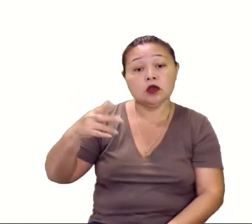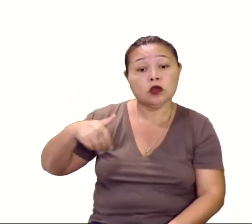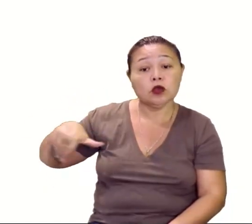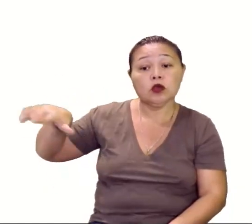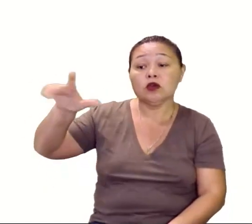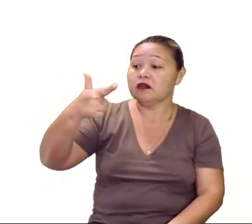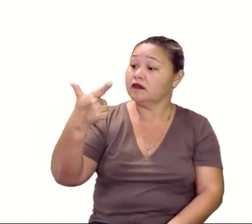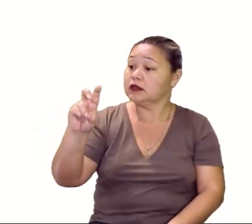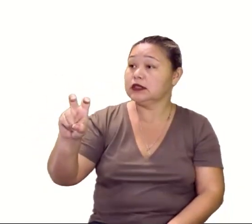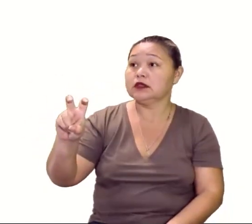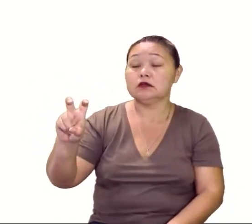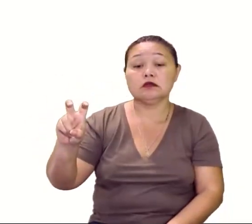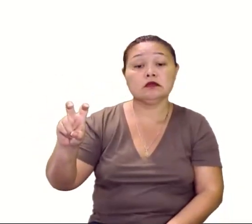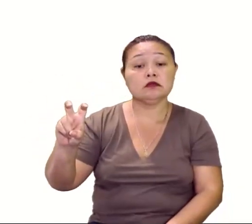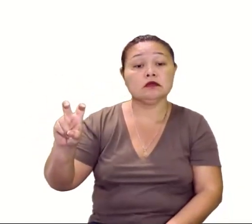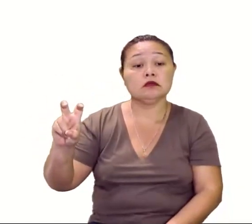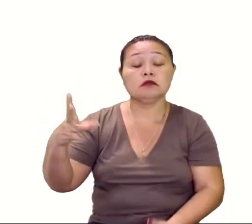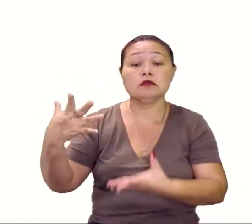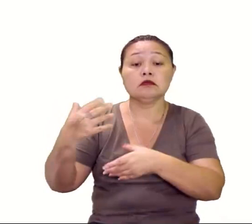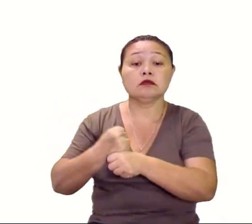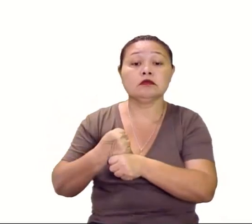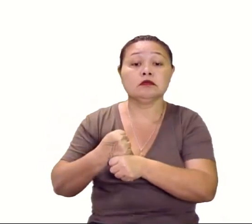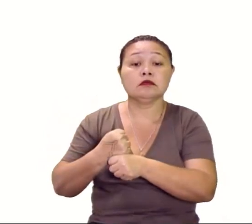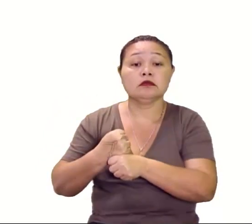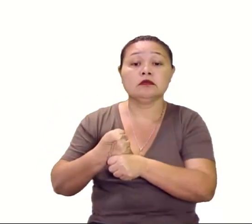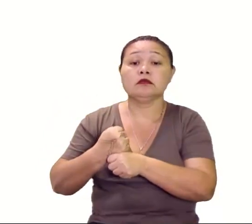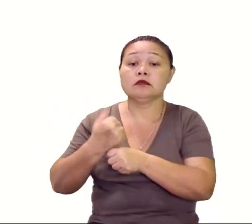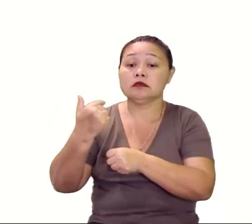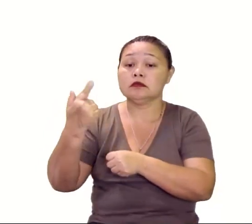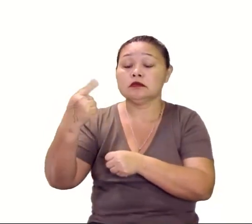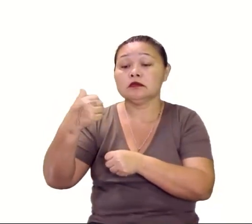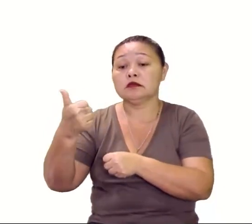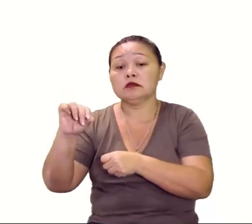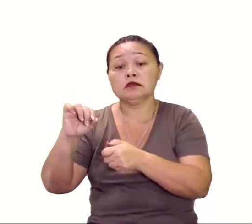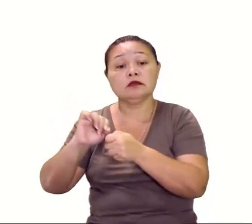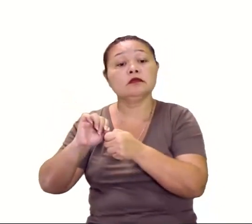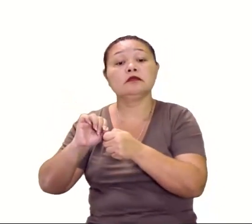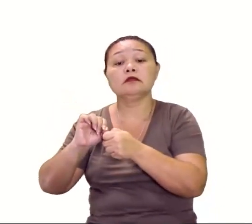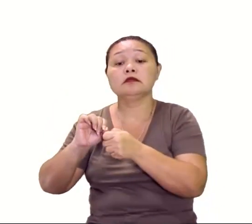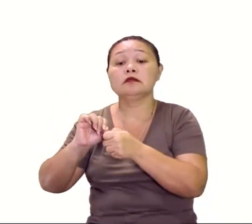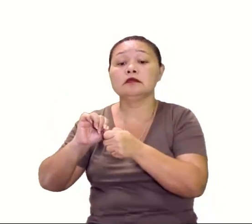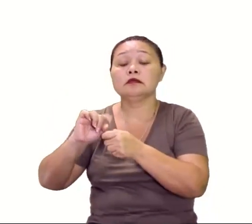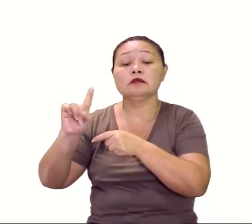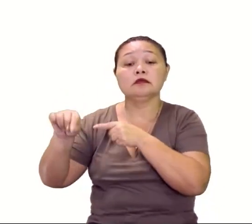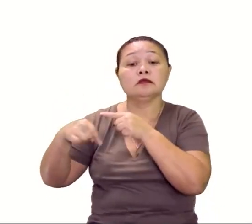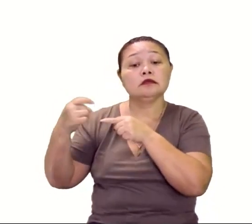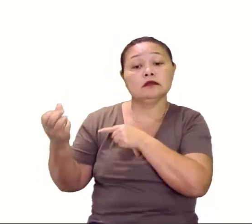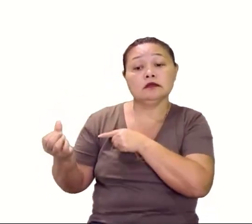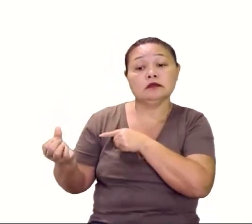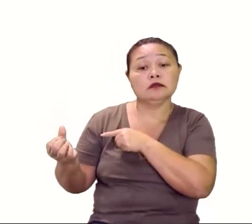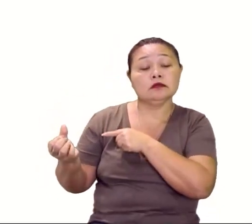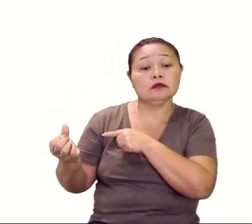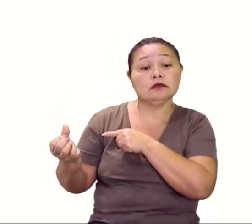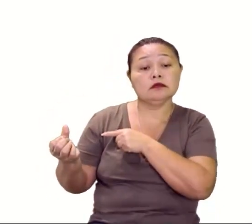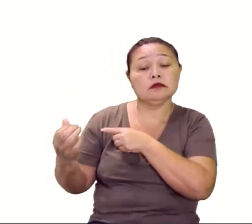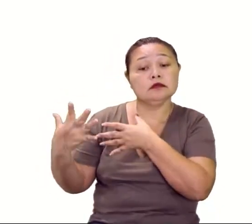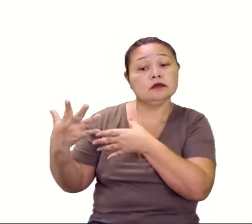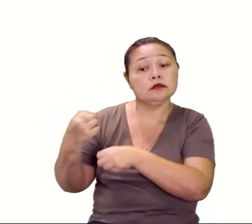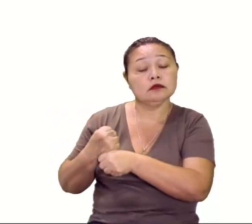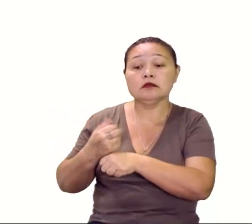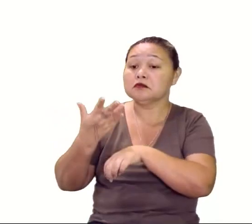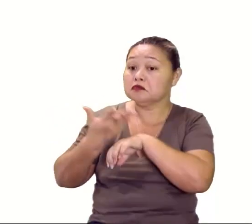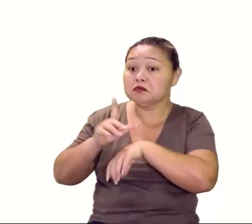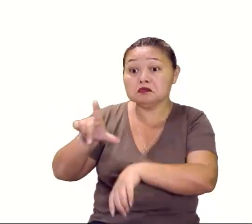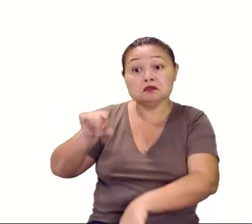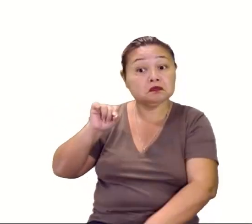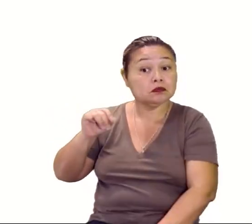já tenho 25. Aí eu vou somar só com quem? Com 7, com 3, que dá 10, né? Isso. Isso, com 6. Muito mais